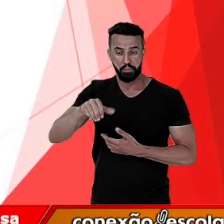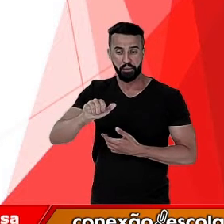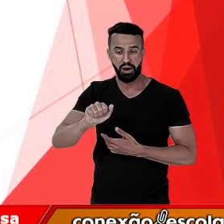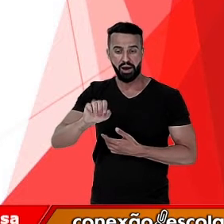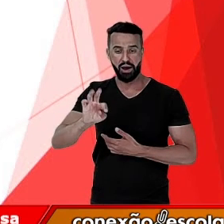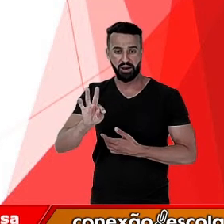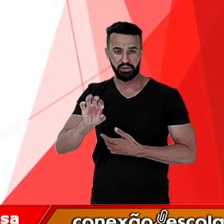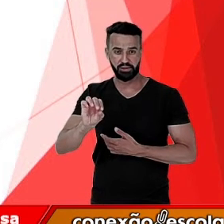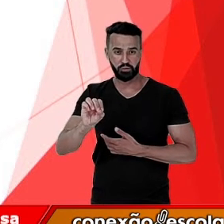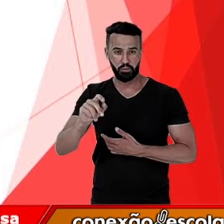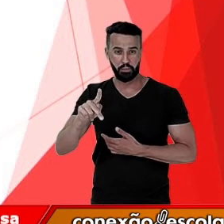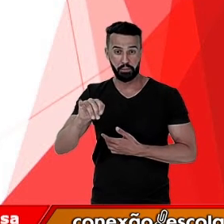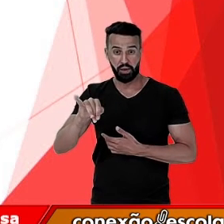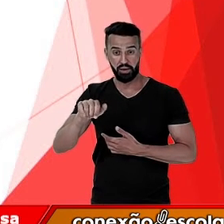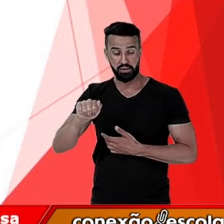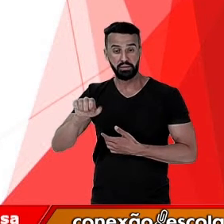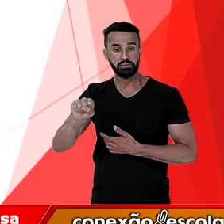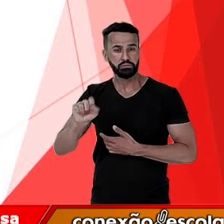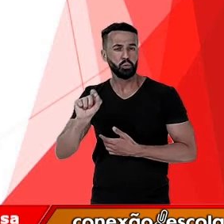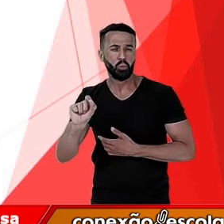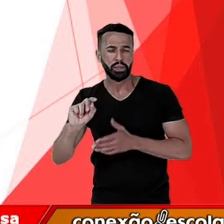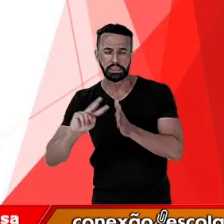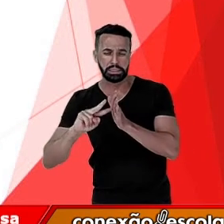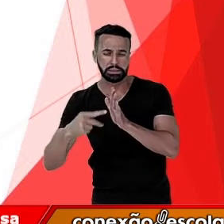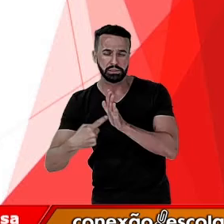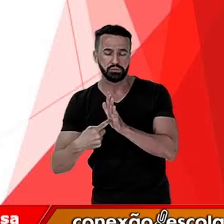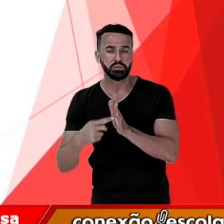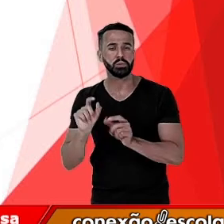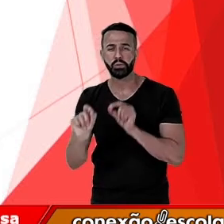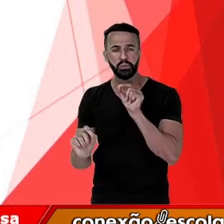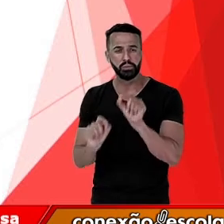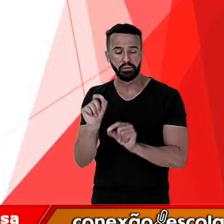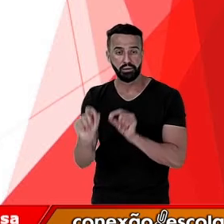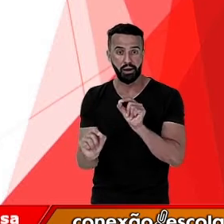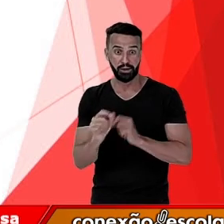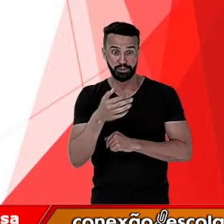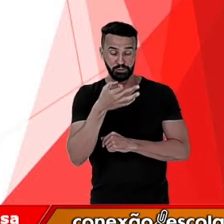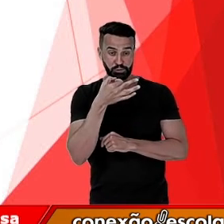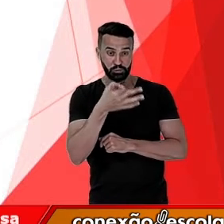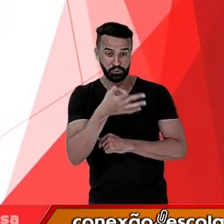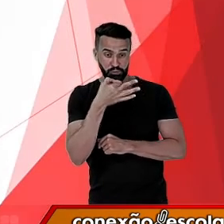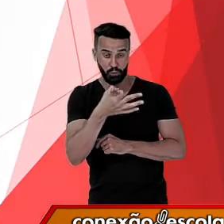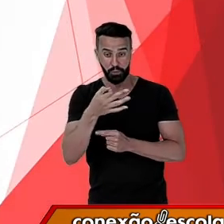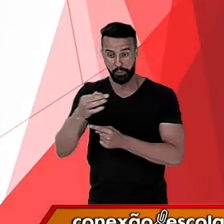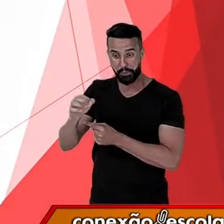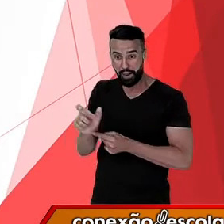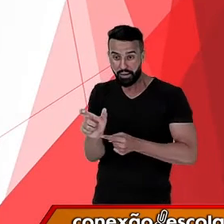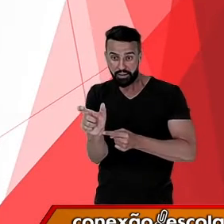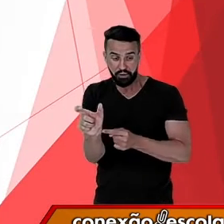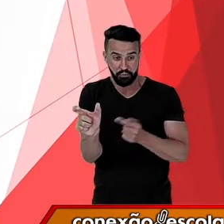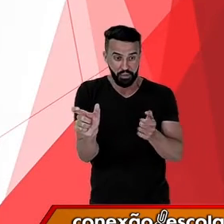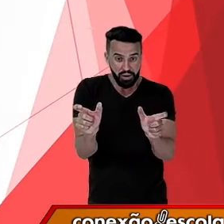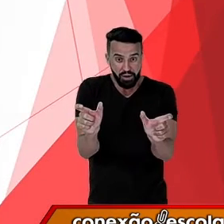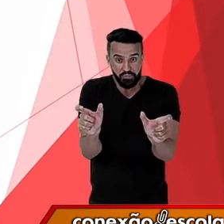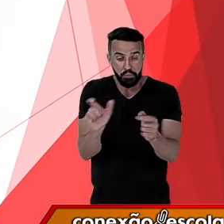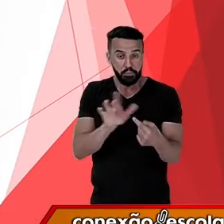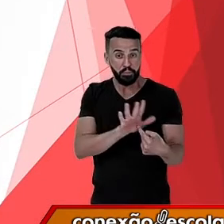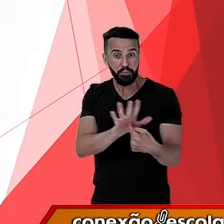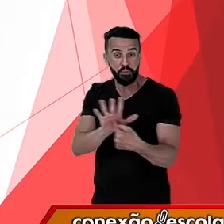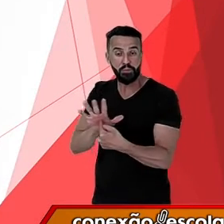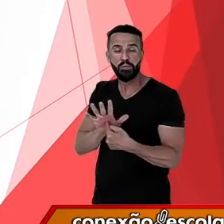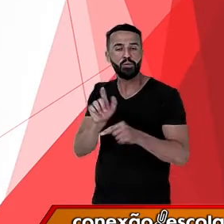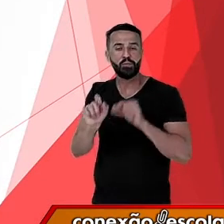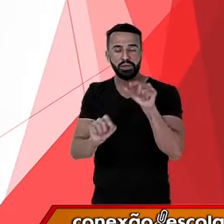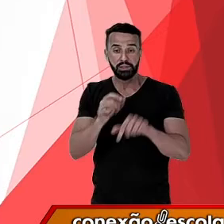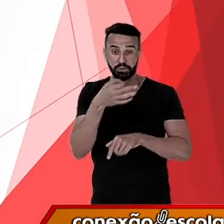As onomatopeias são palavras que tentam exprimir um som. É a escrita